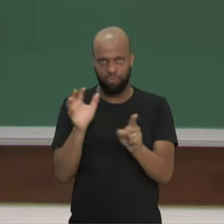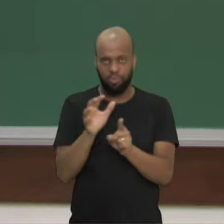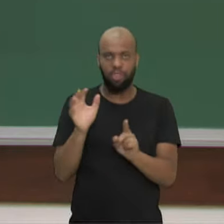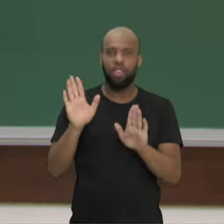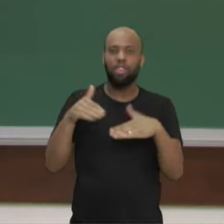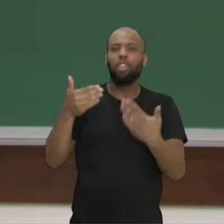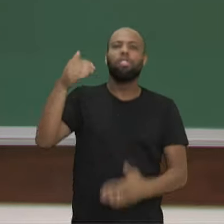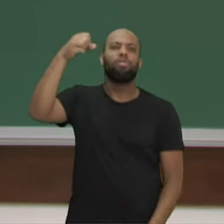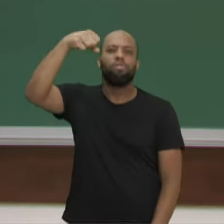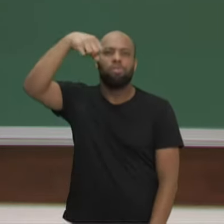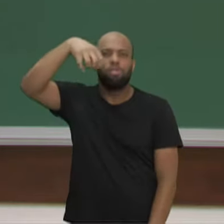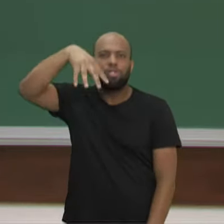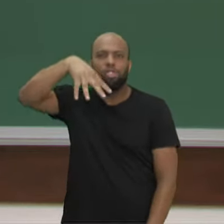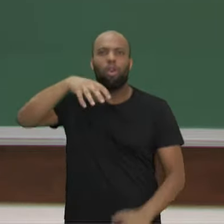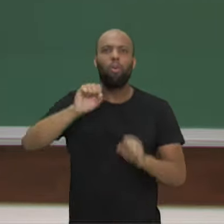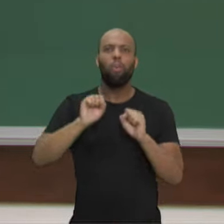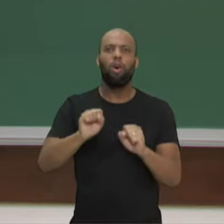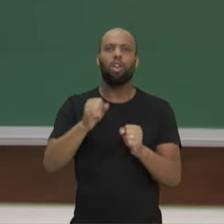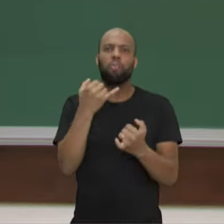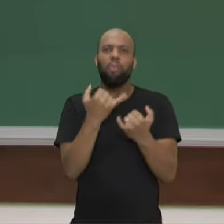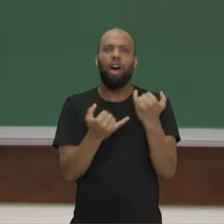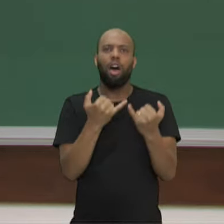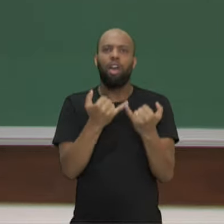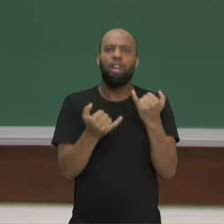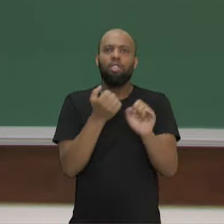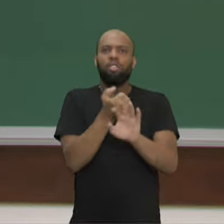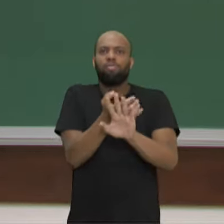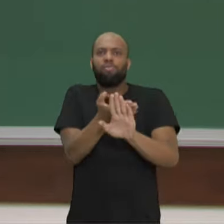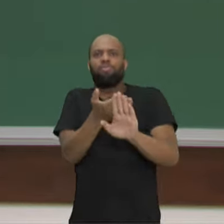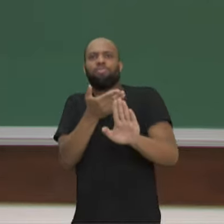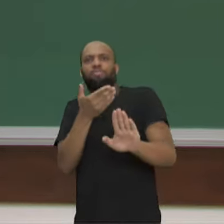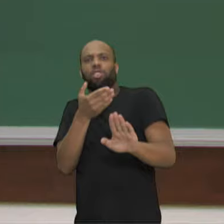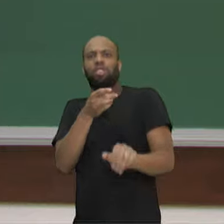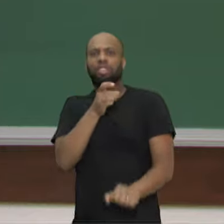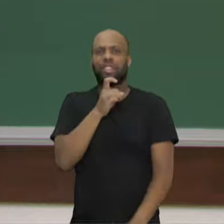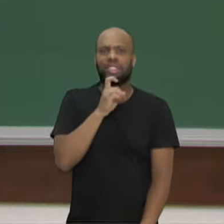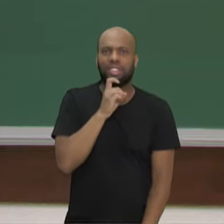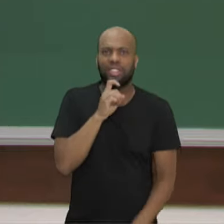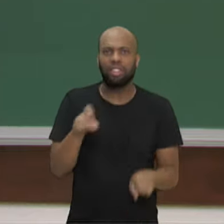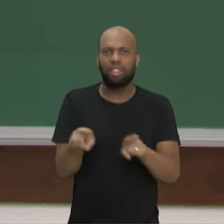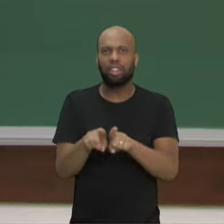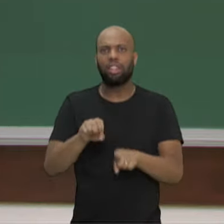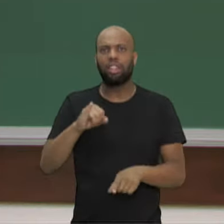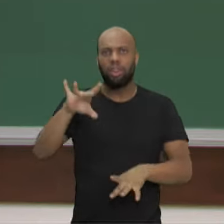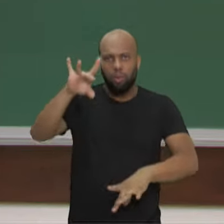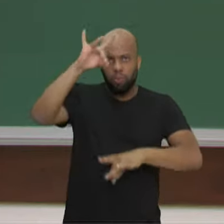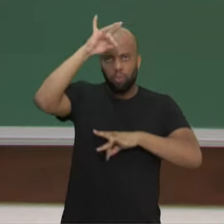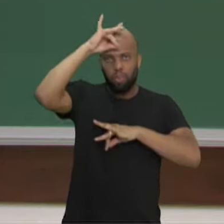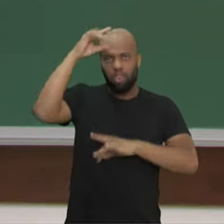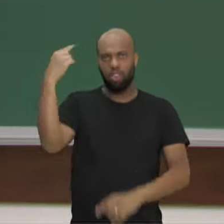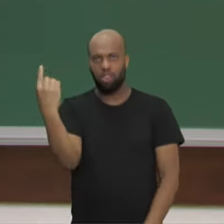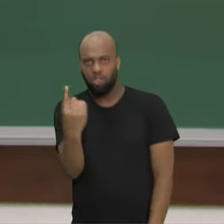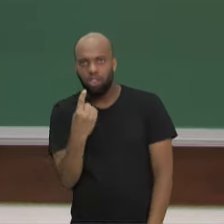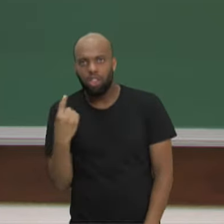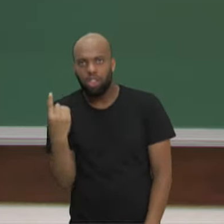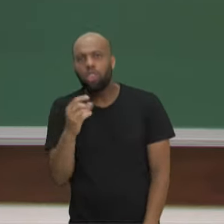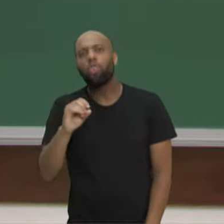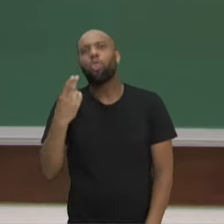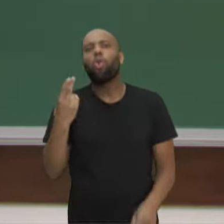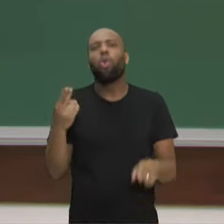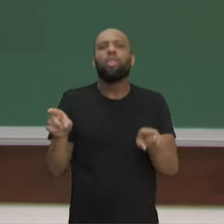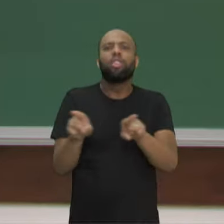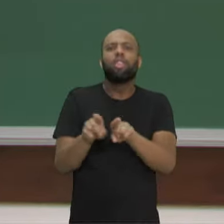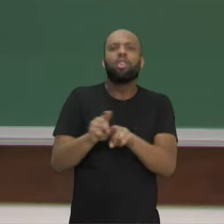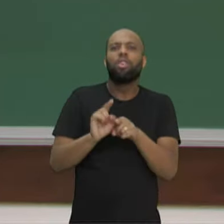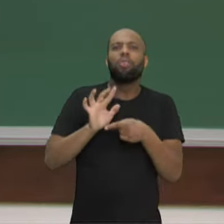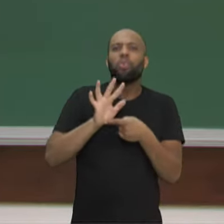coisa mais fria, mais distante, se o personagem é mais solitário, enfim, ou trazendo um calor humano, enfim,